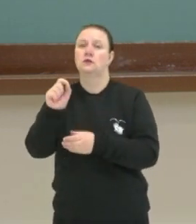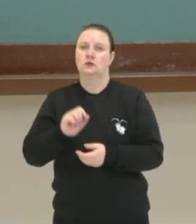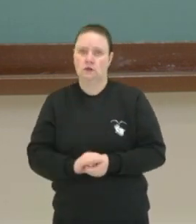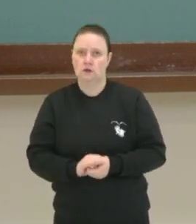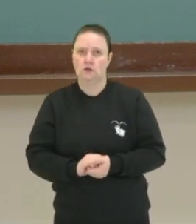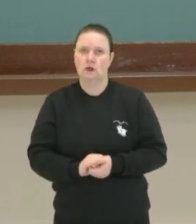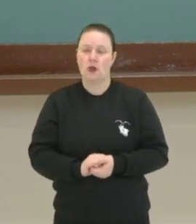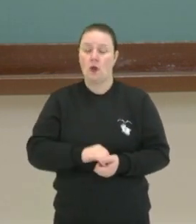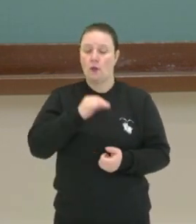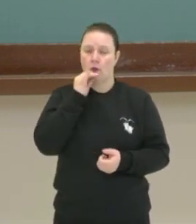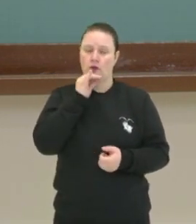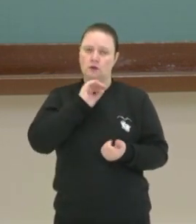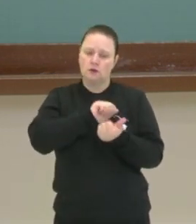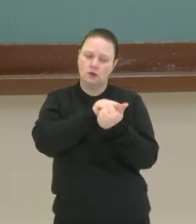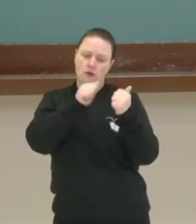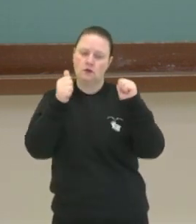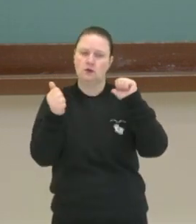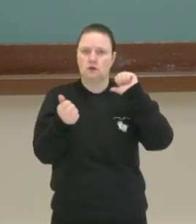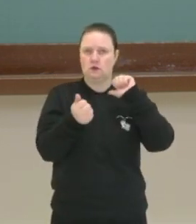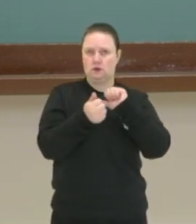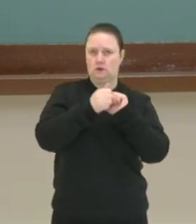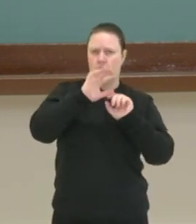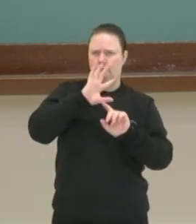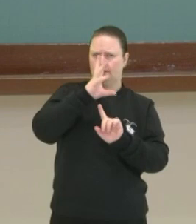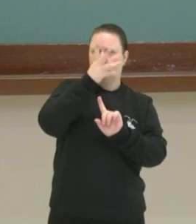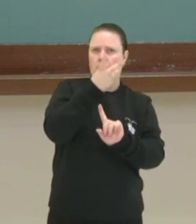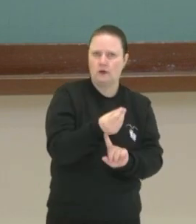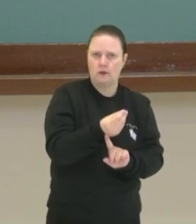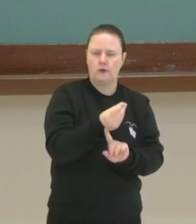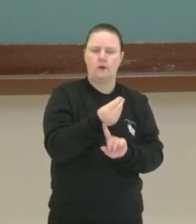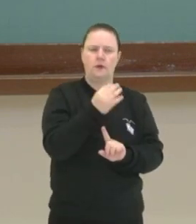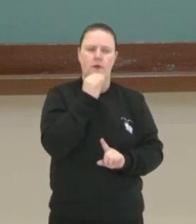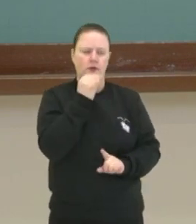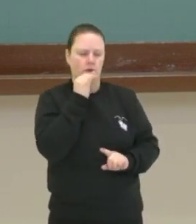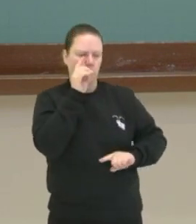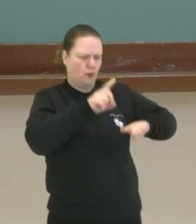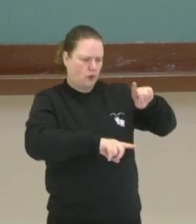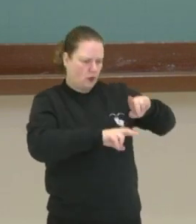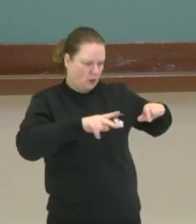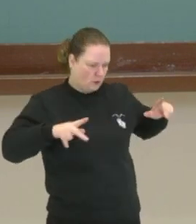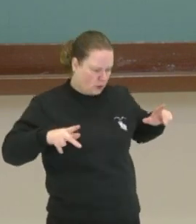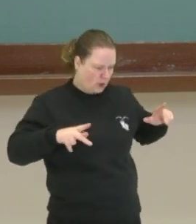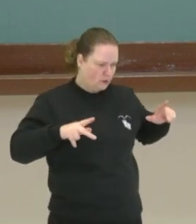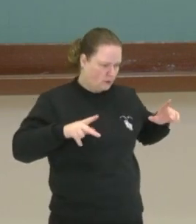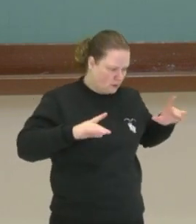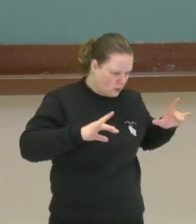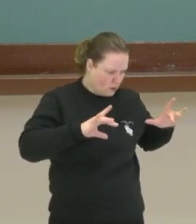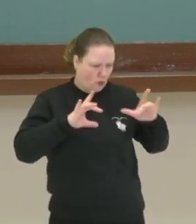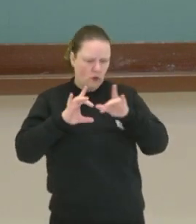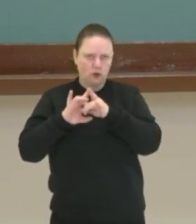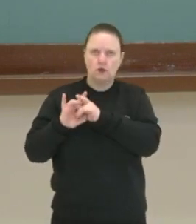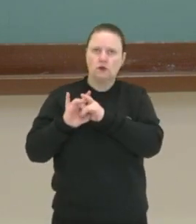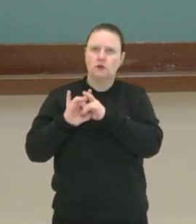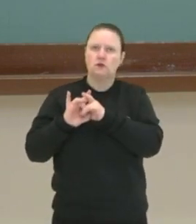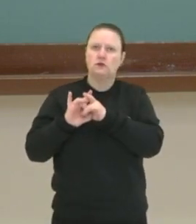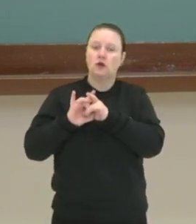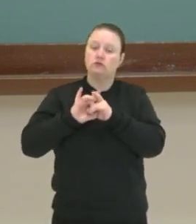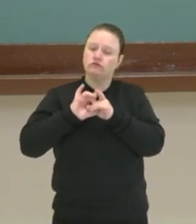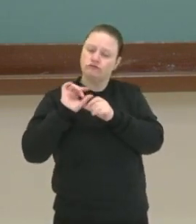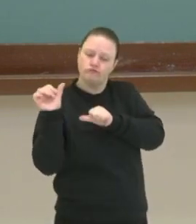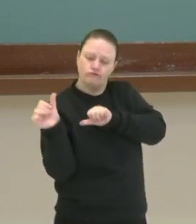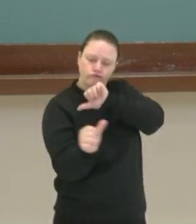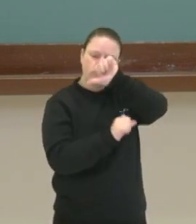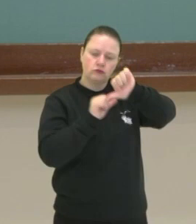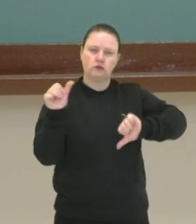à arte. Por exemplo, eu pego um objeto, tiro do contexto e dou um significado para esse objeto. Isso é chamado de conceito. E esse conceito se torna uma linguagem de